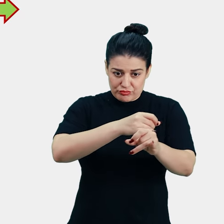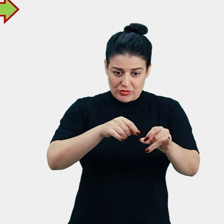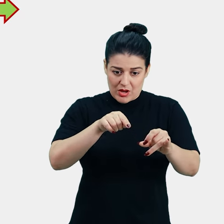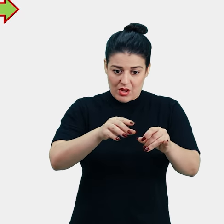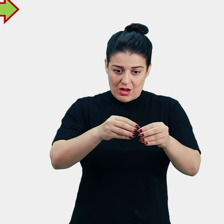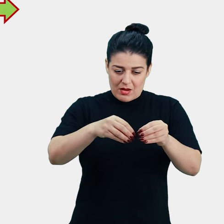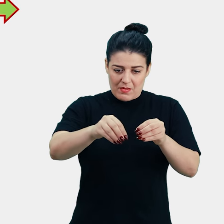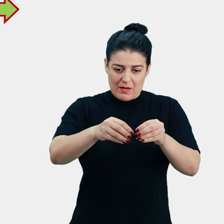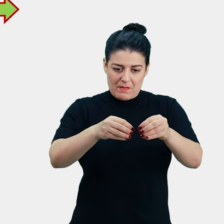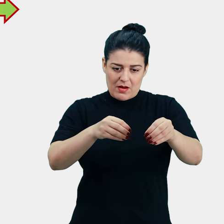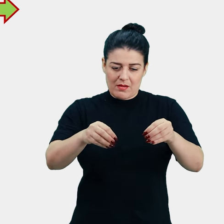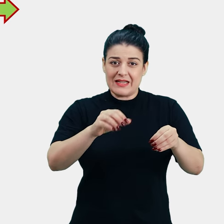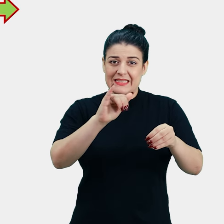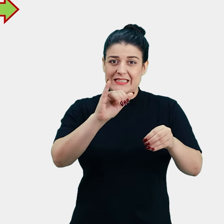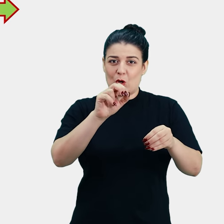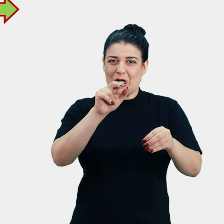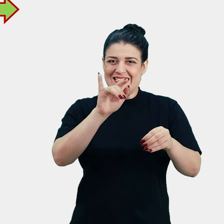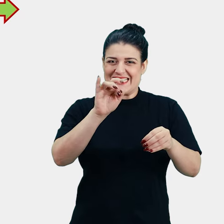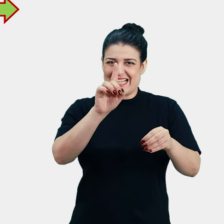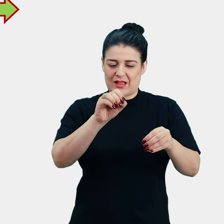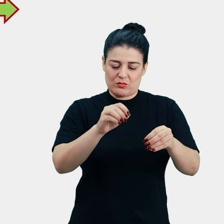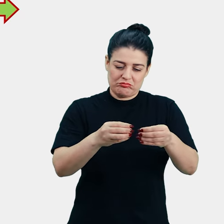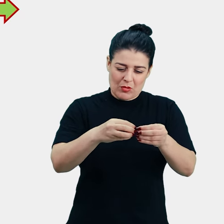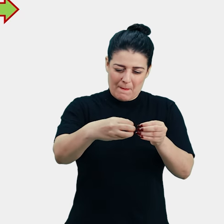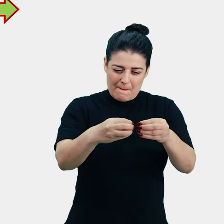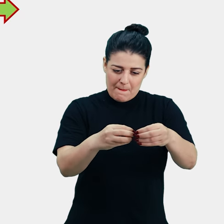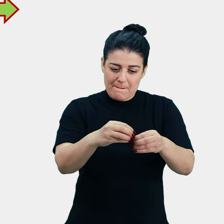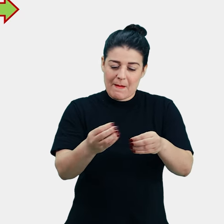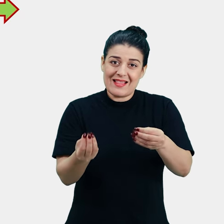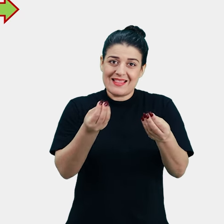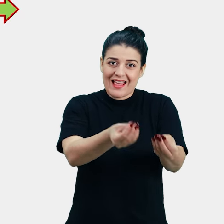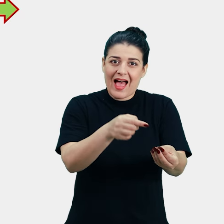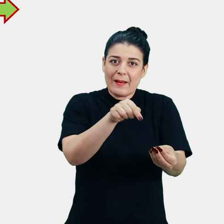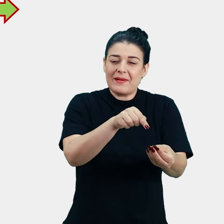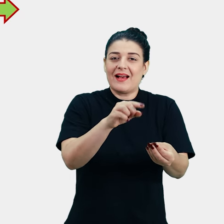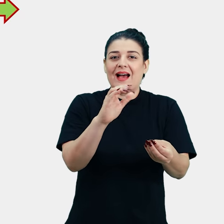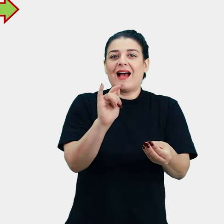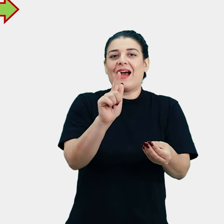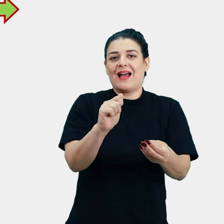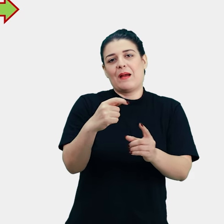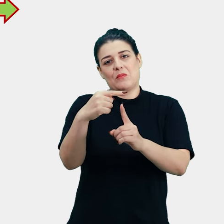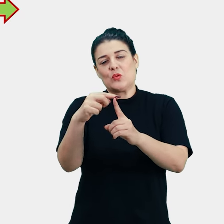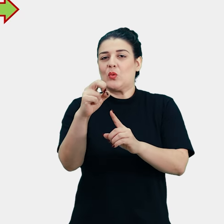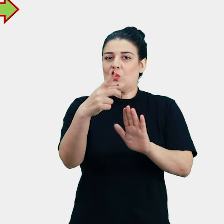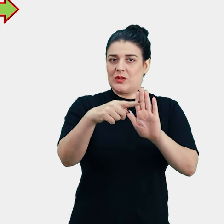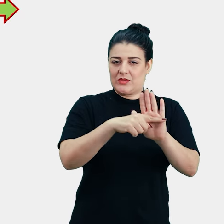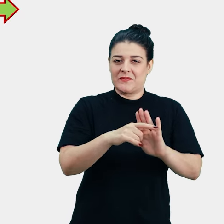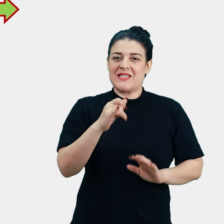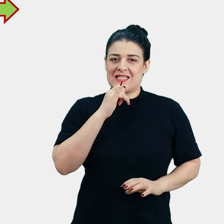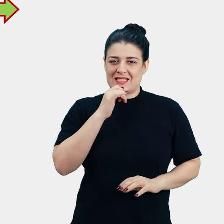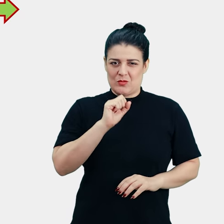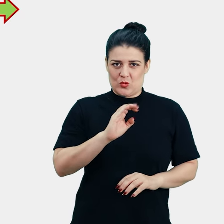substâncias vão ser o quê? Ionizadas, vão ter cargas. Então, vamos supor, a substância